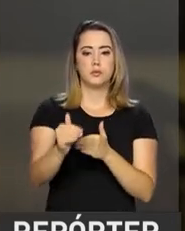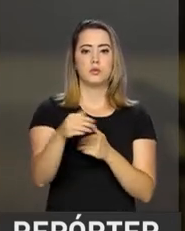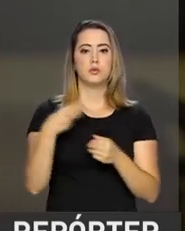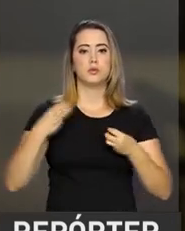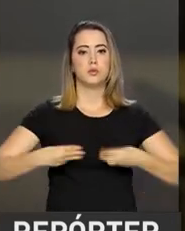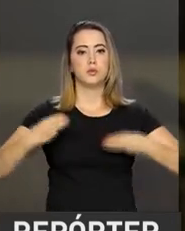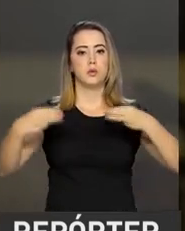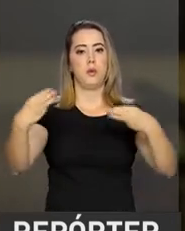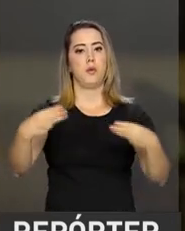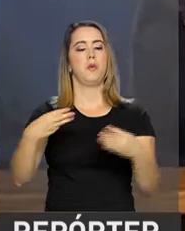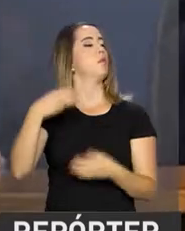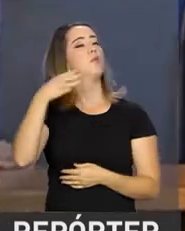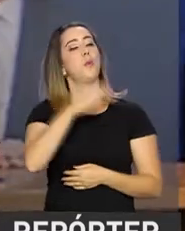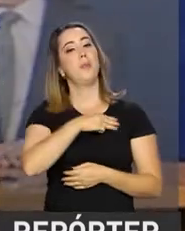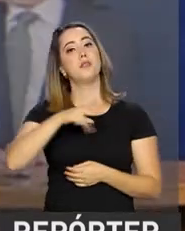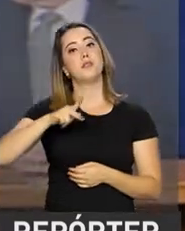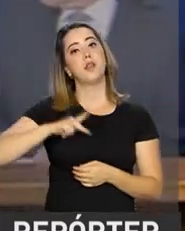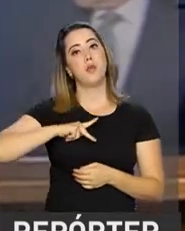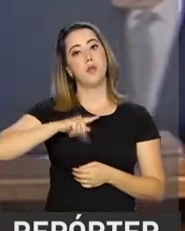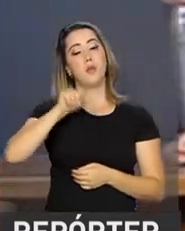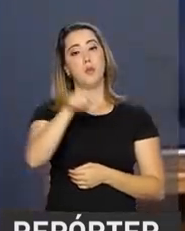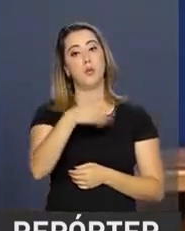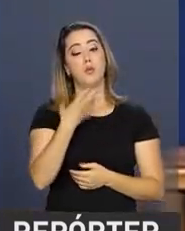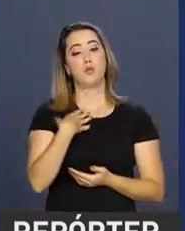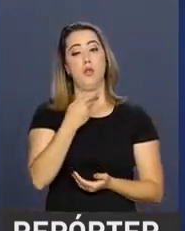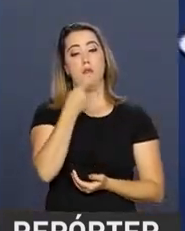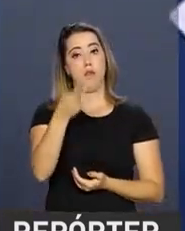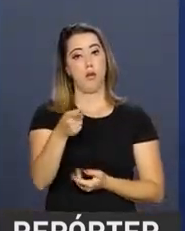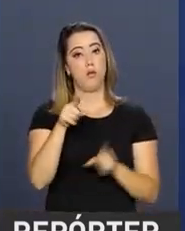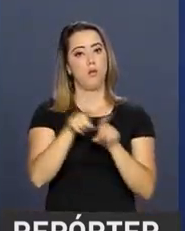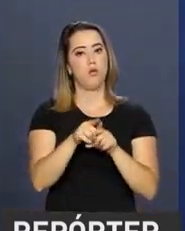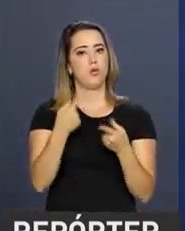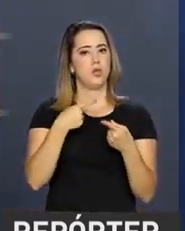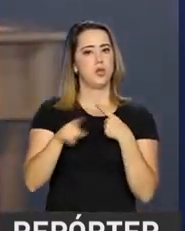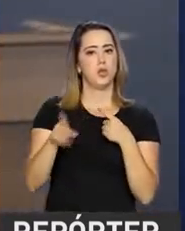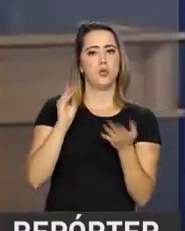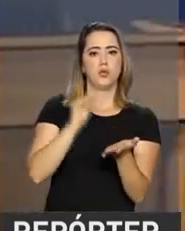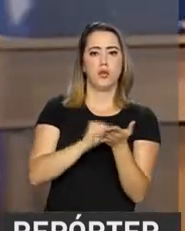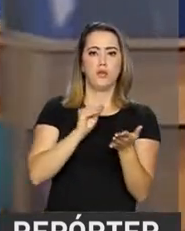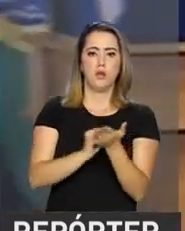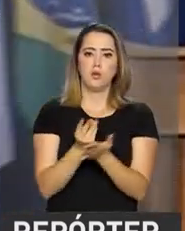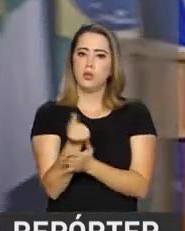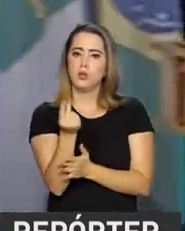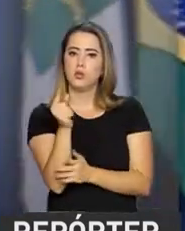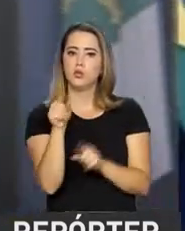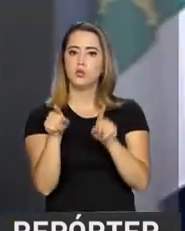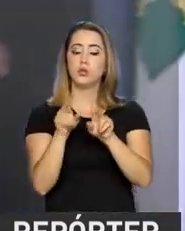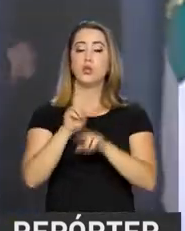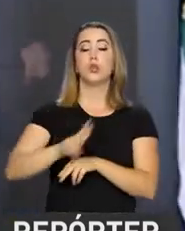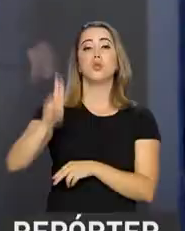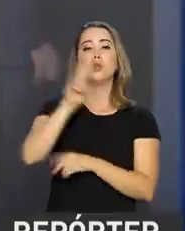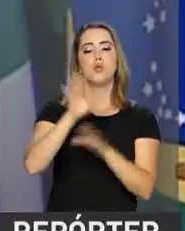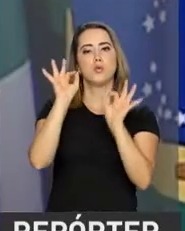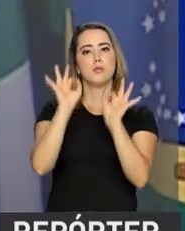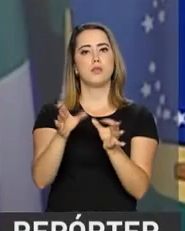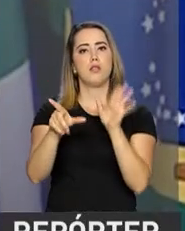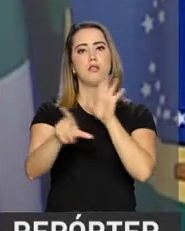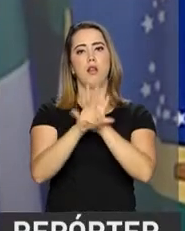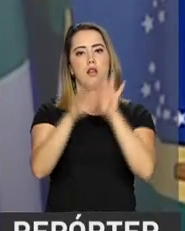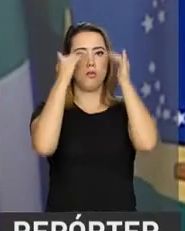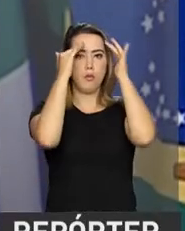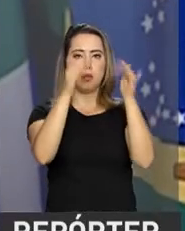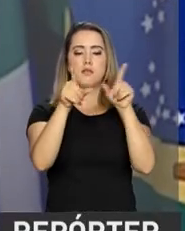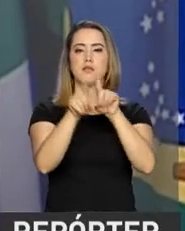ministério público federal em seu discurso de posse disse que não tem faltado recursos e instrumentos legais para o